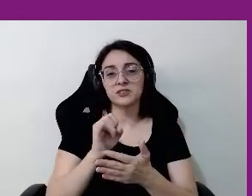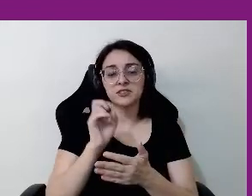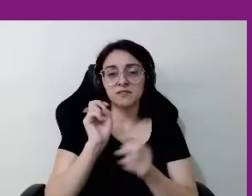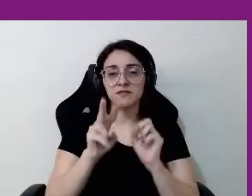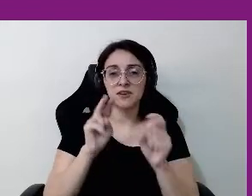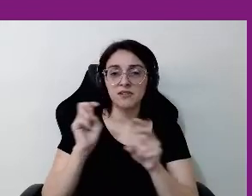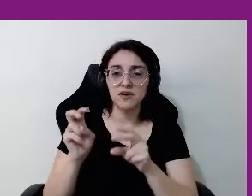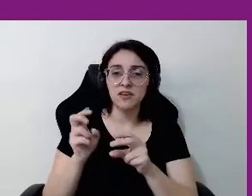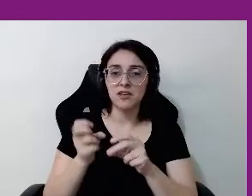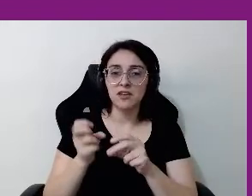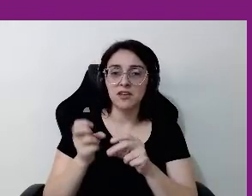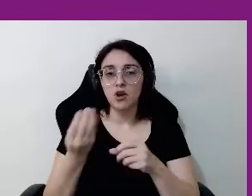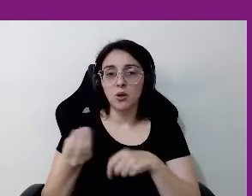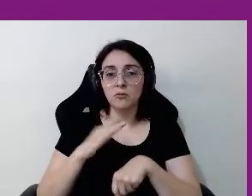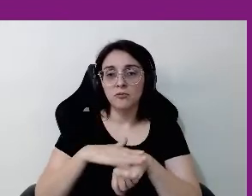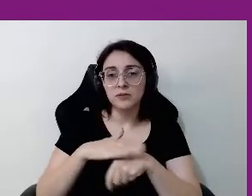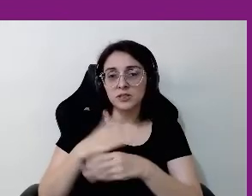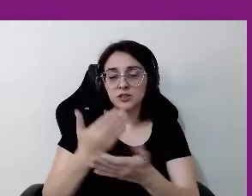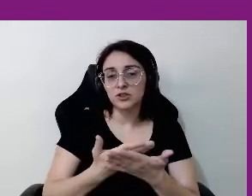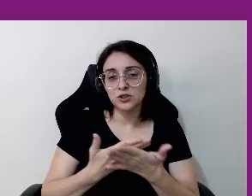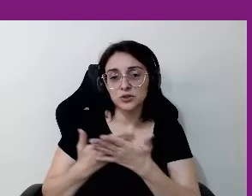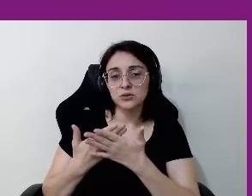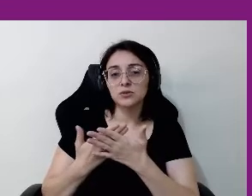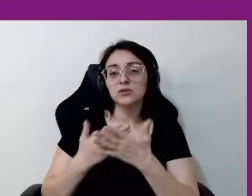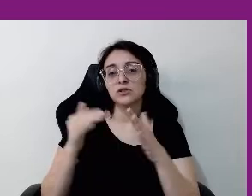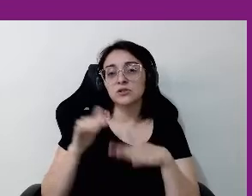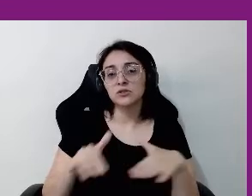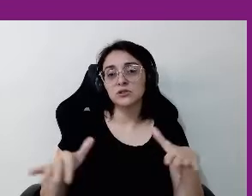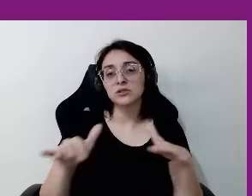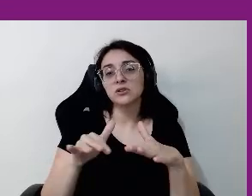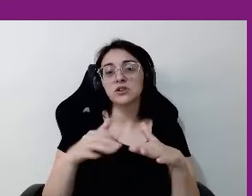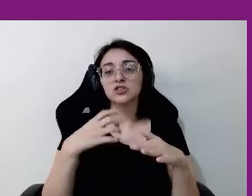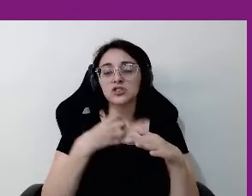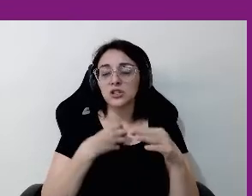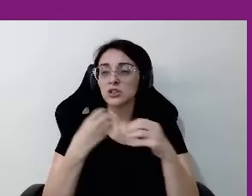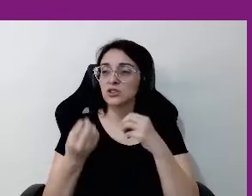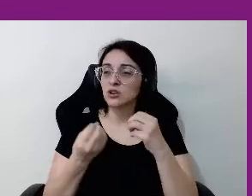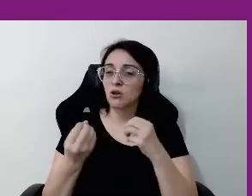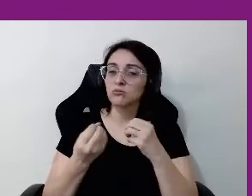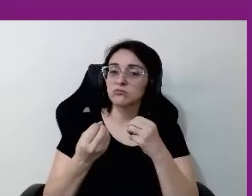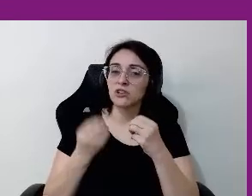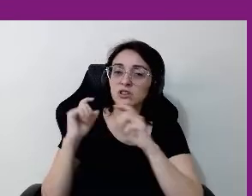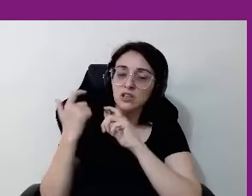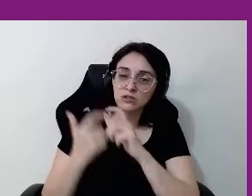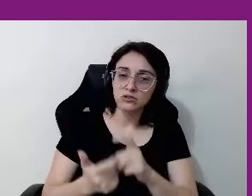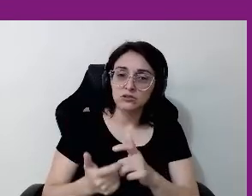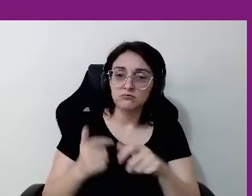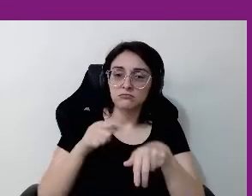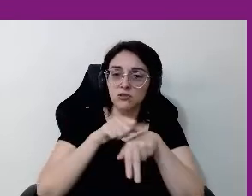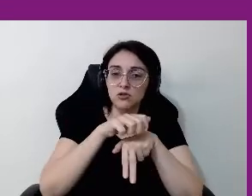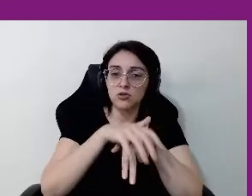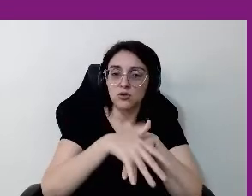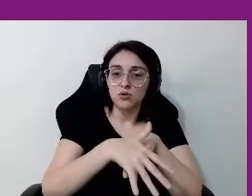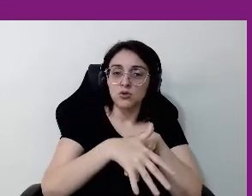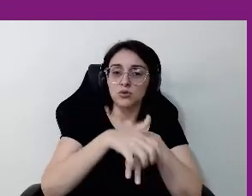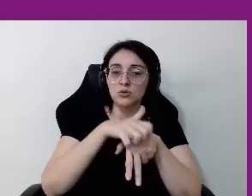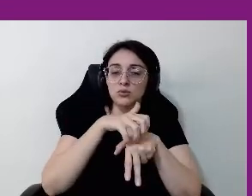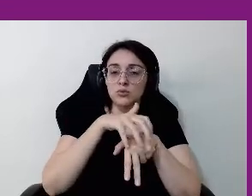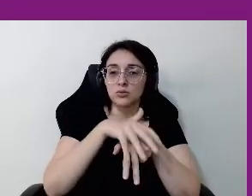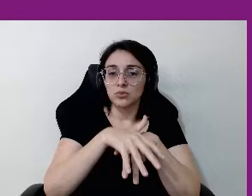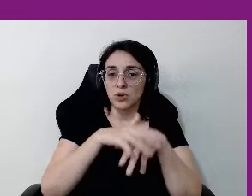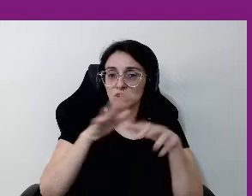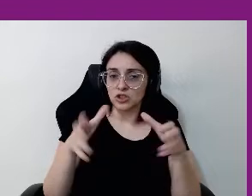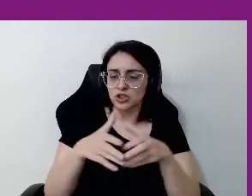vê como que a gente realiza os estudos, em geral, a forma convencional de ventilação mecânica é feita por um time